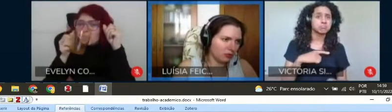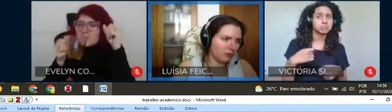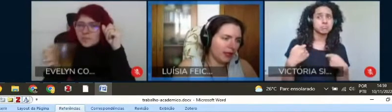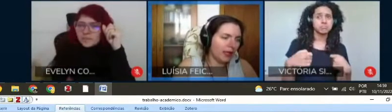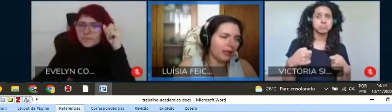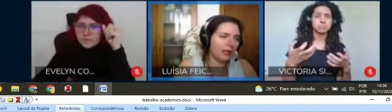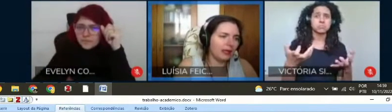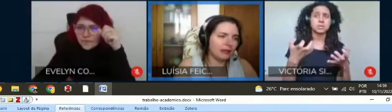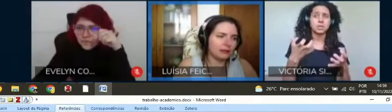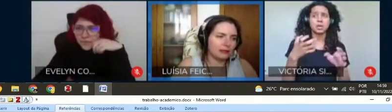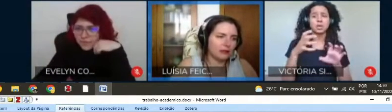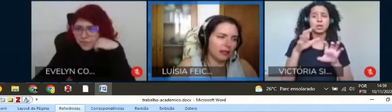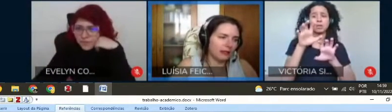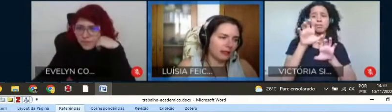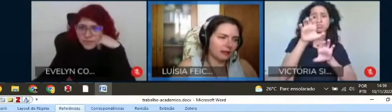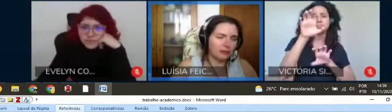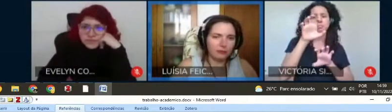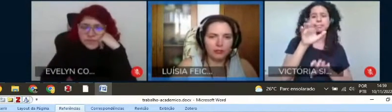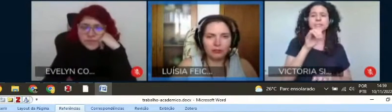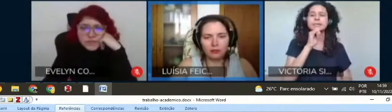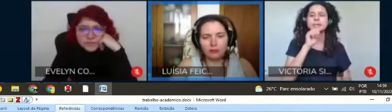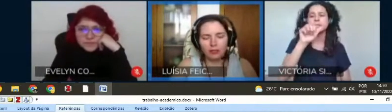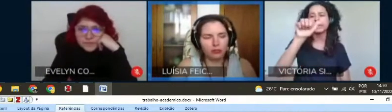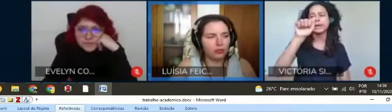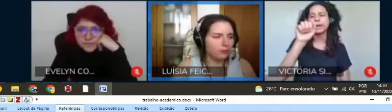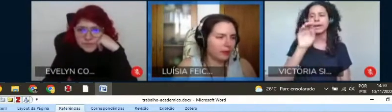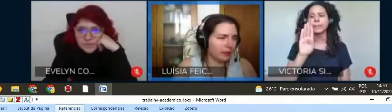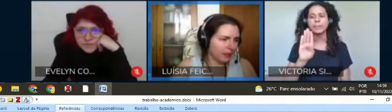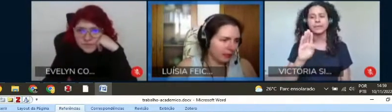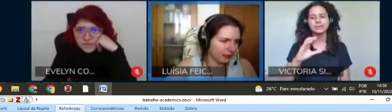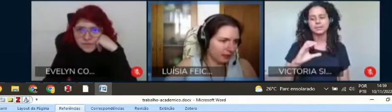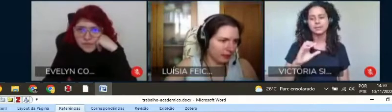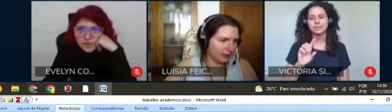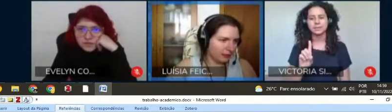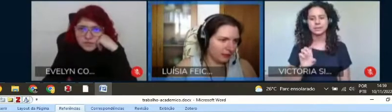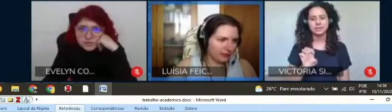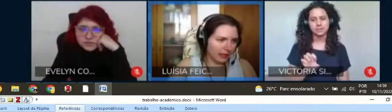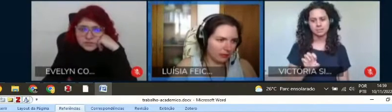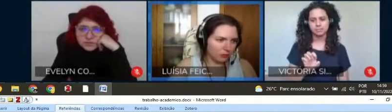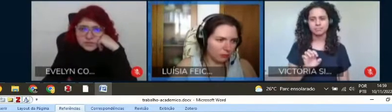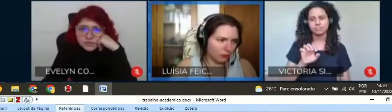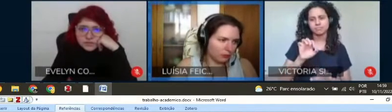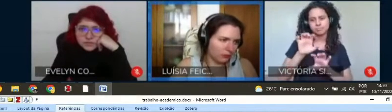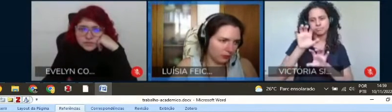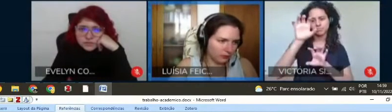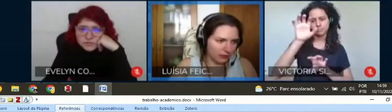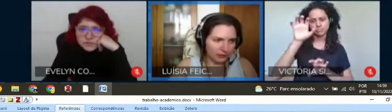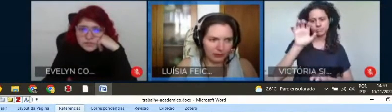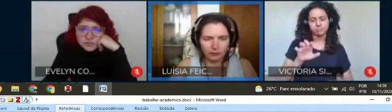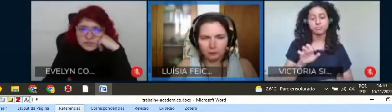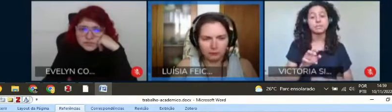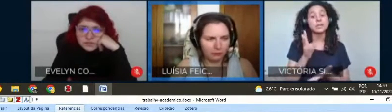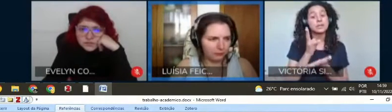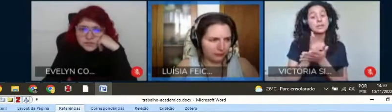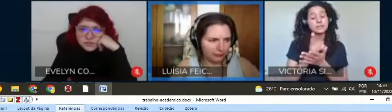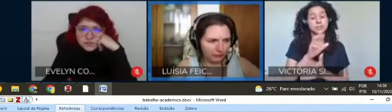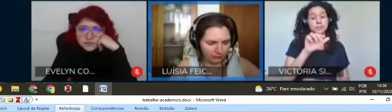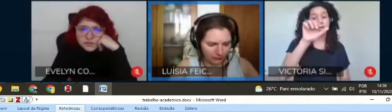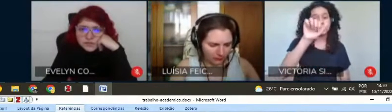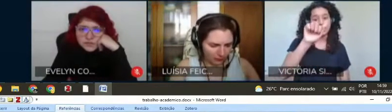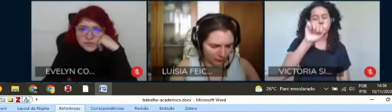ser título, e elas são criadas alfabeticamente e sempre encerram com ponto e vírgula.